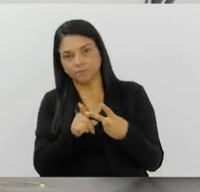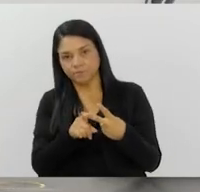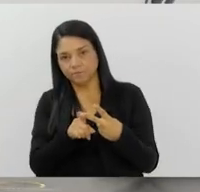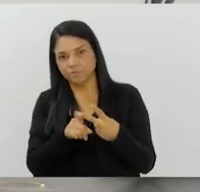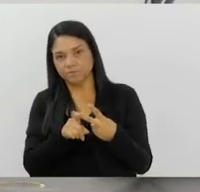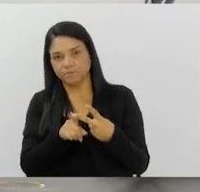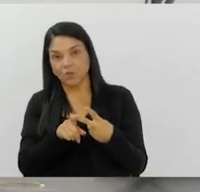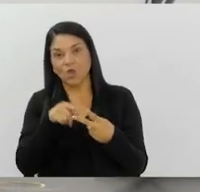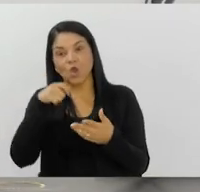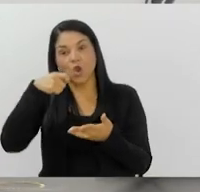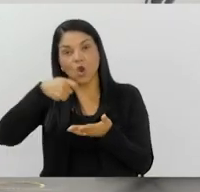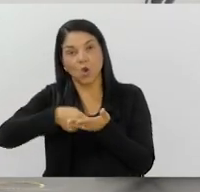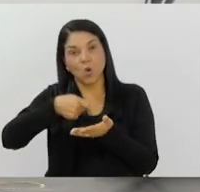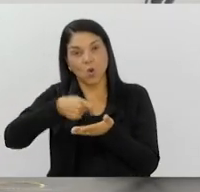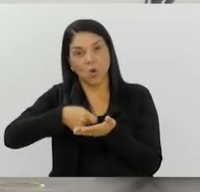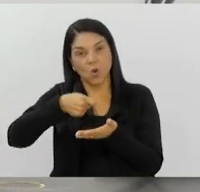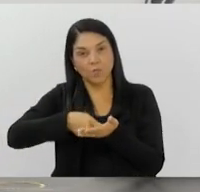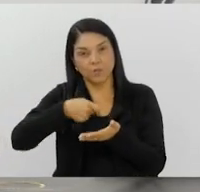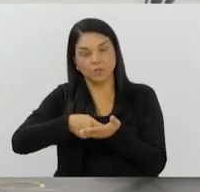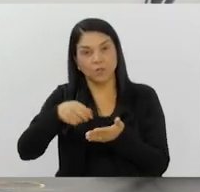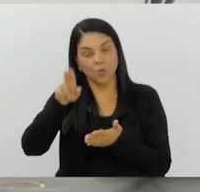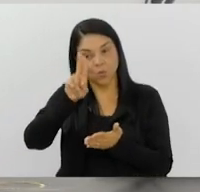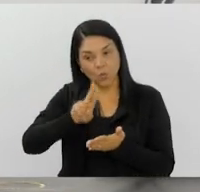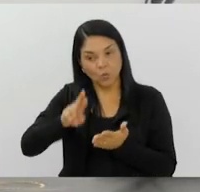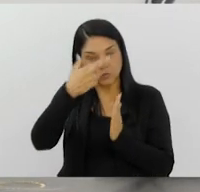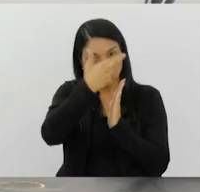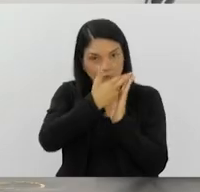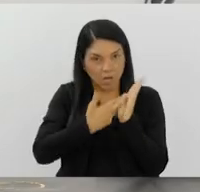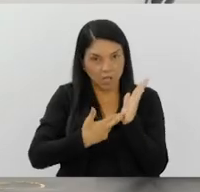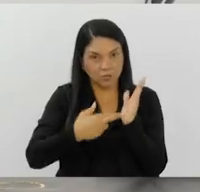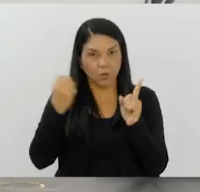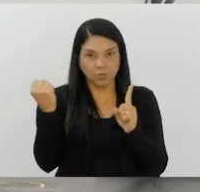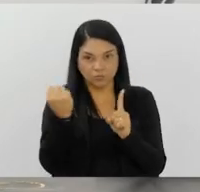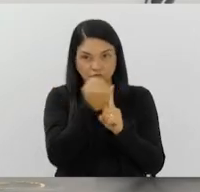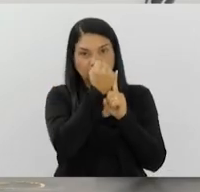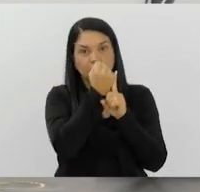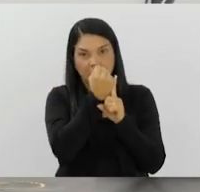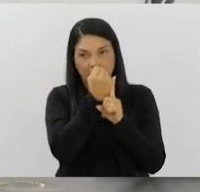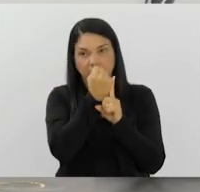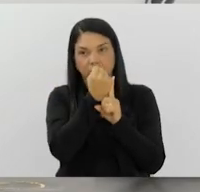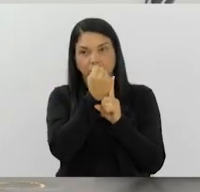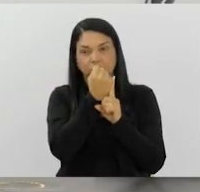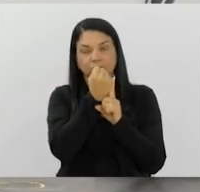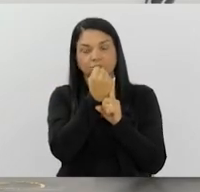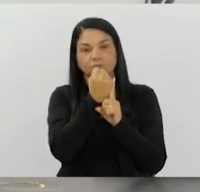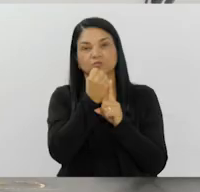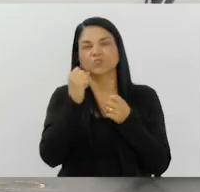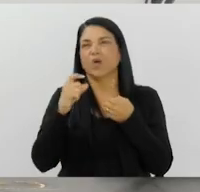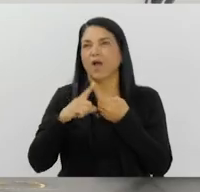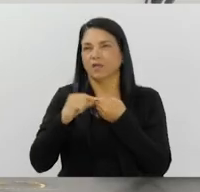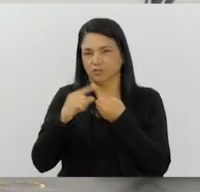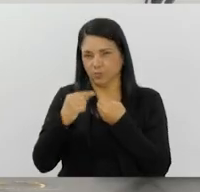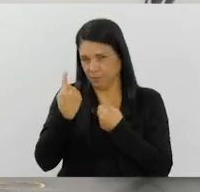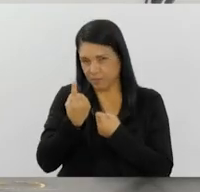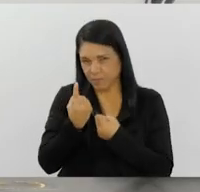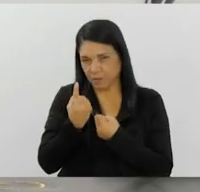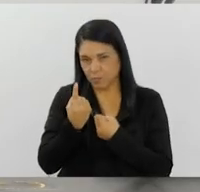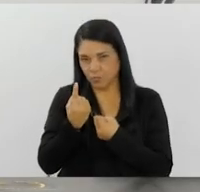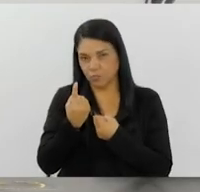que deveria ser obrigatório o uso de de relatório de impacto ficou parecendo na redação do artigo primeiro